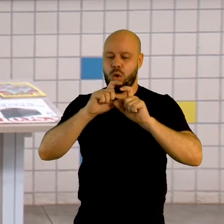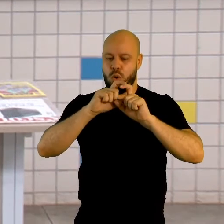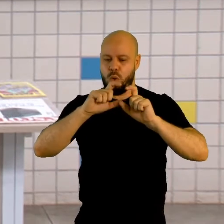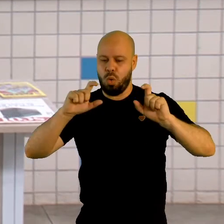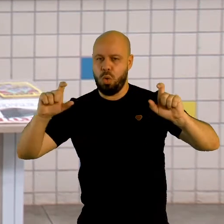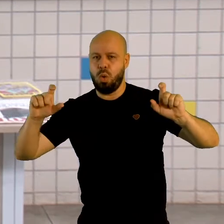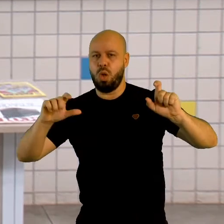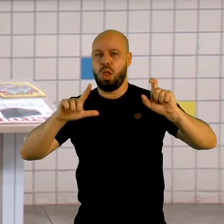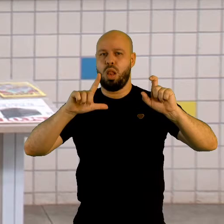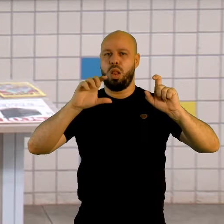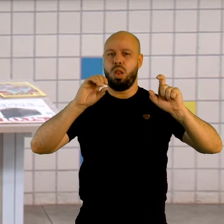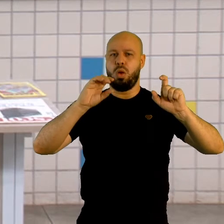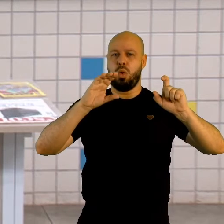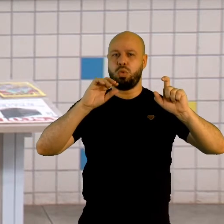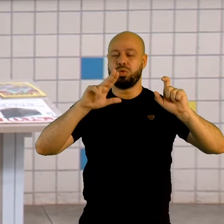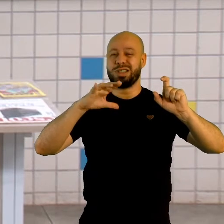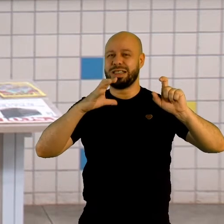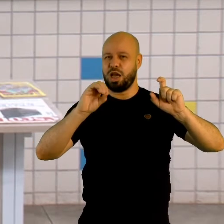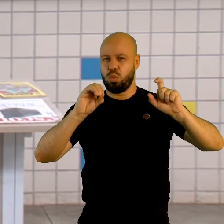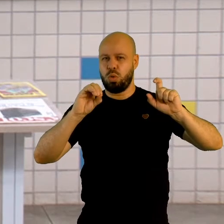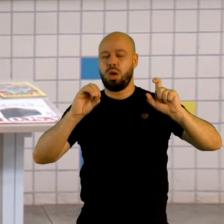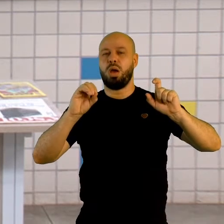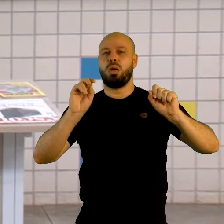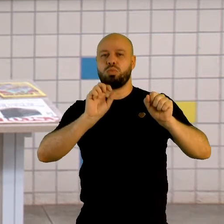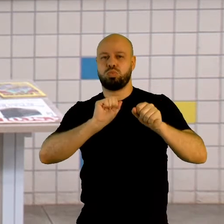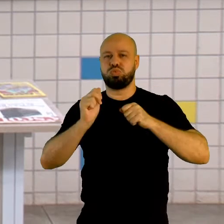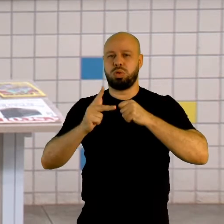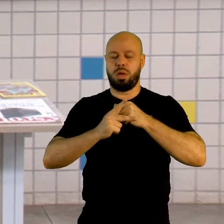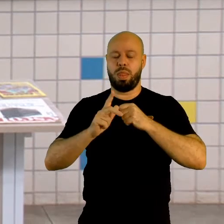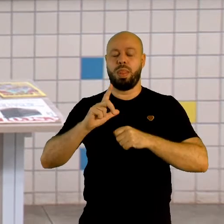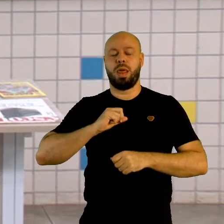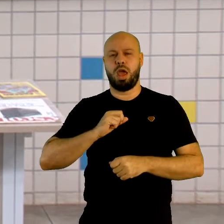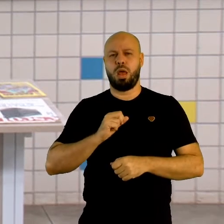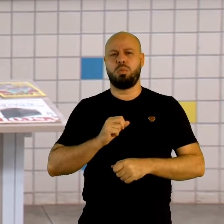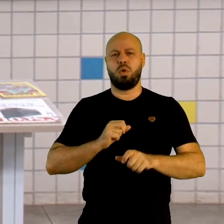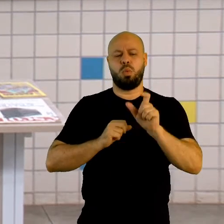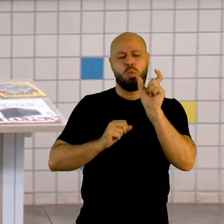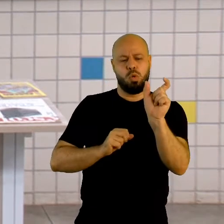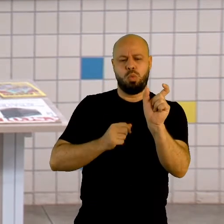adverbial. O que é locução adverbial? São duas ou mais palavras